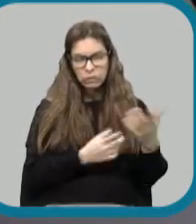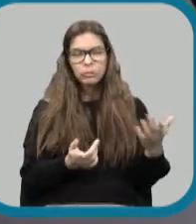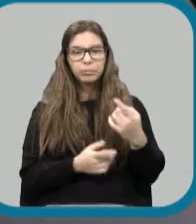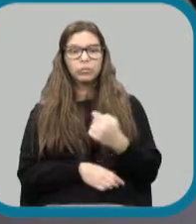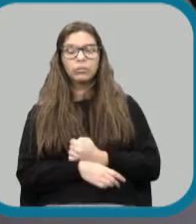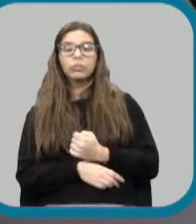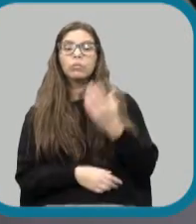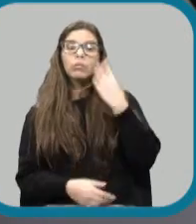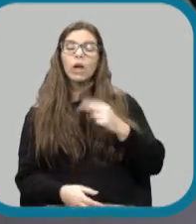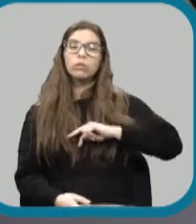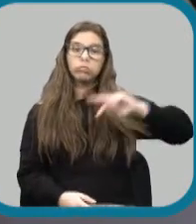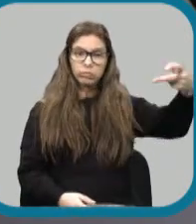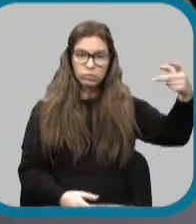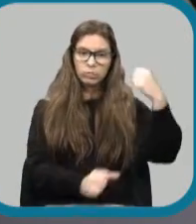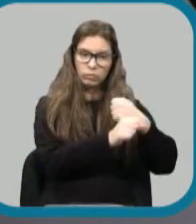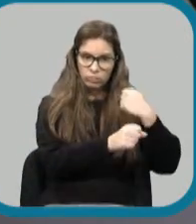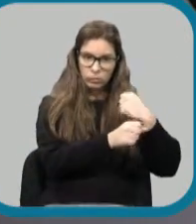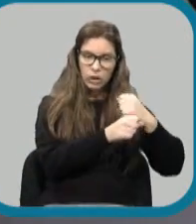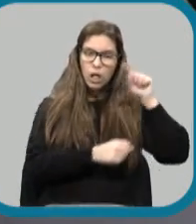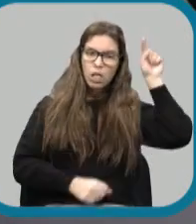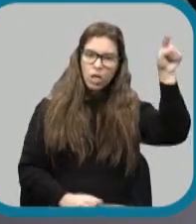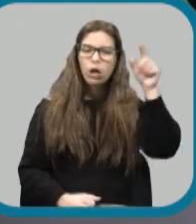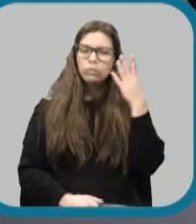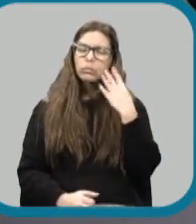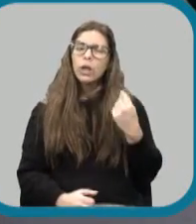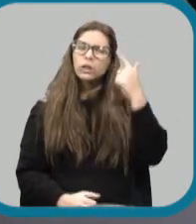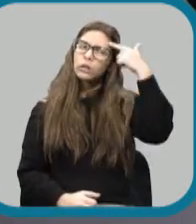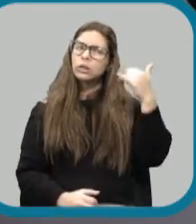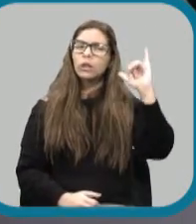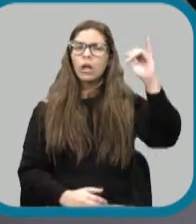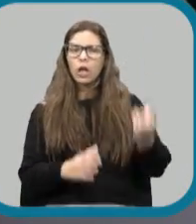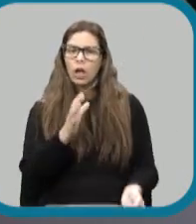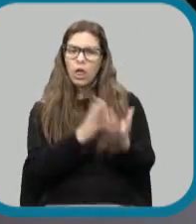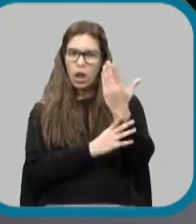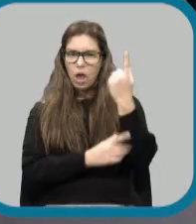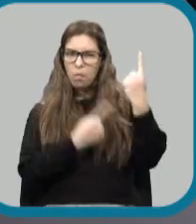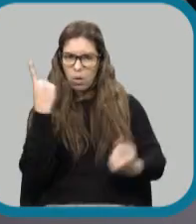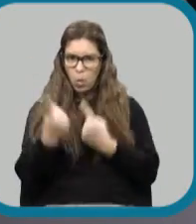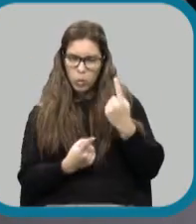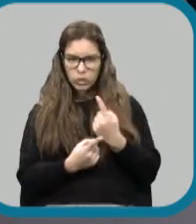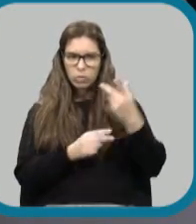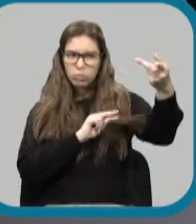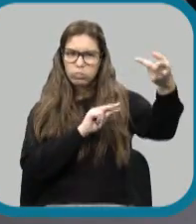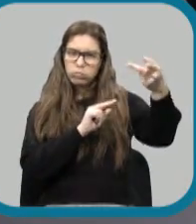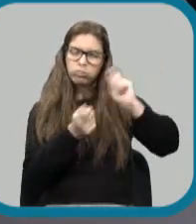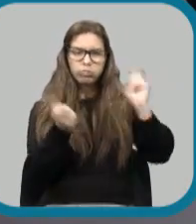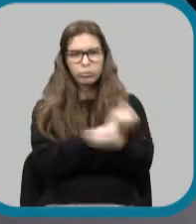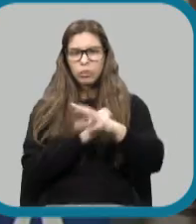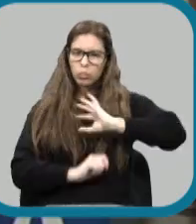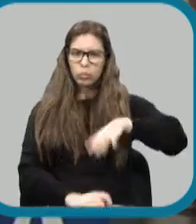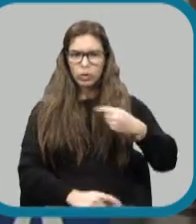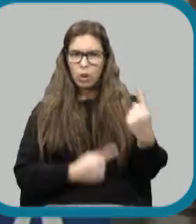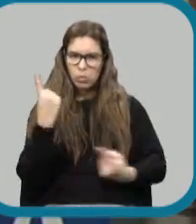Mariana, quando foi para a América Latina, ela já ia com a ideia de criar alguma coisa, de ser empreendedora no sentido de mudar alguma coisa no